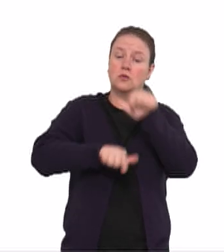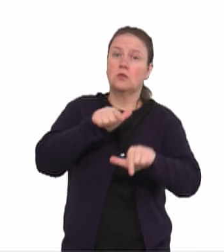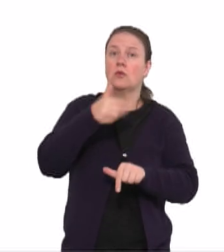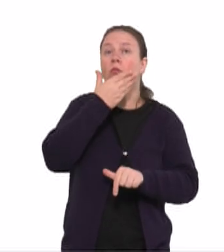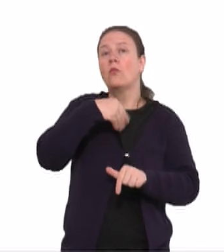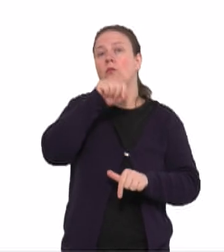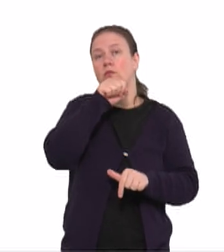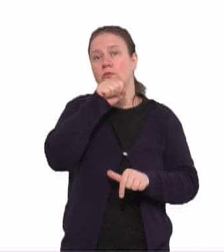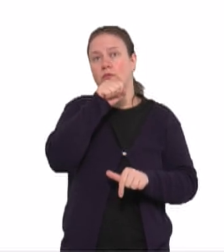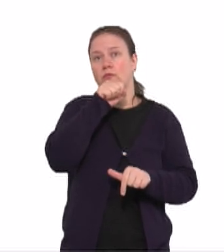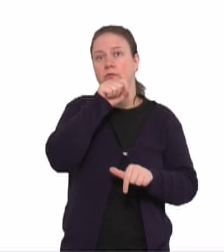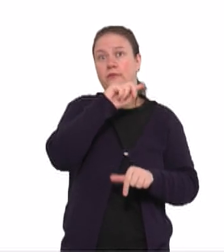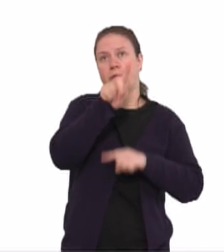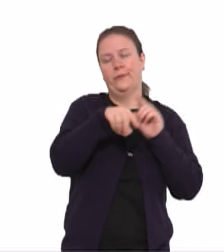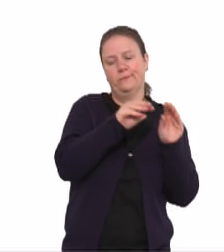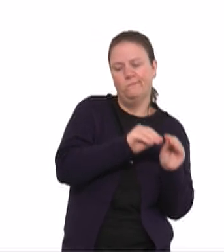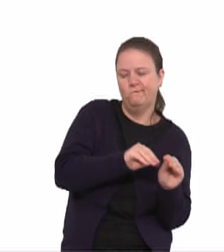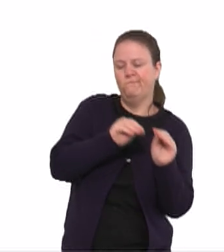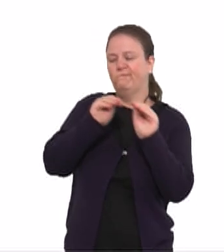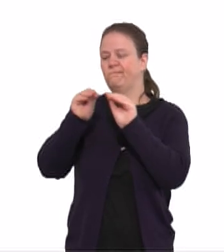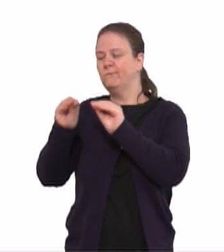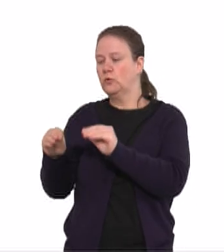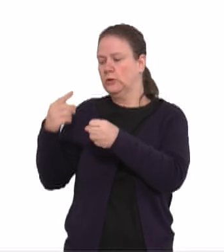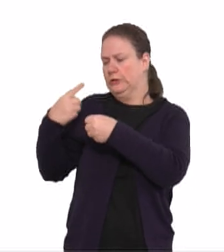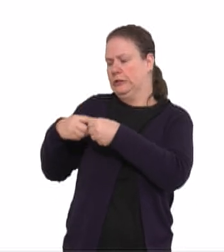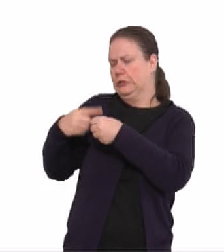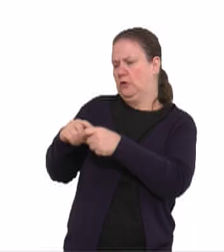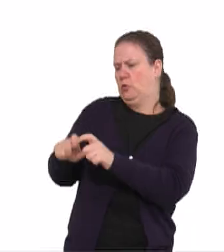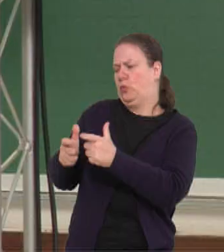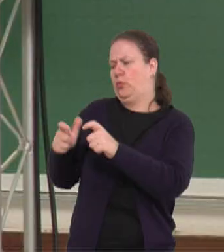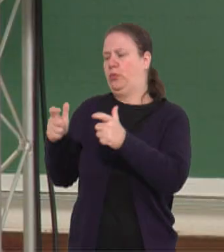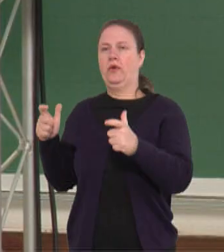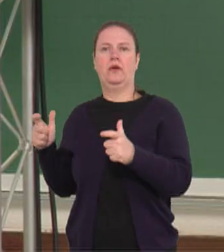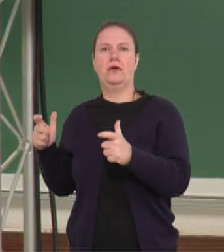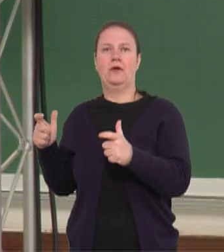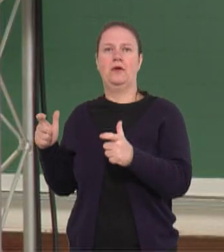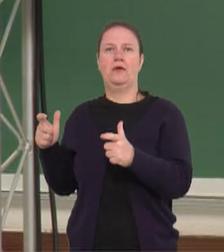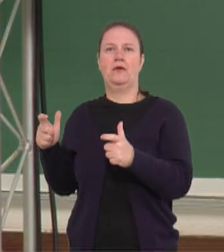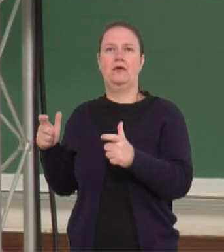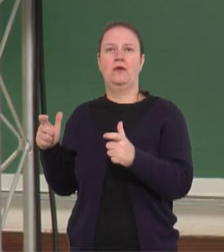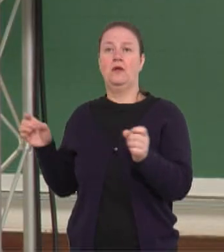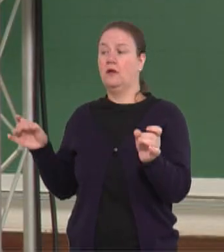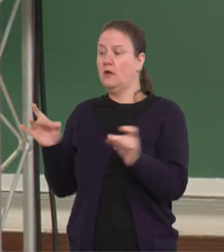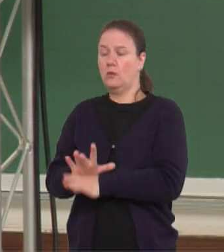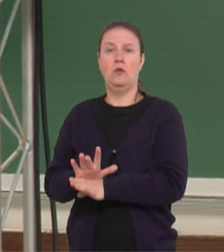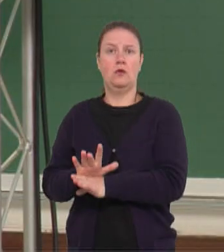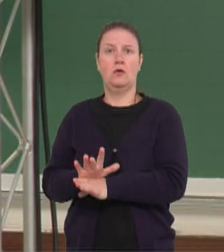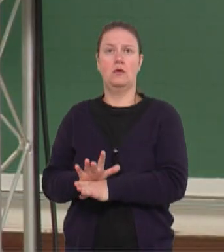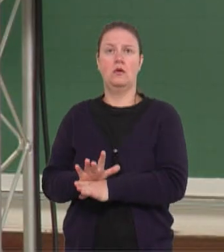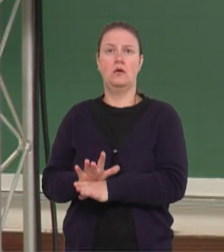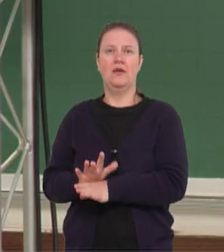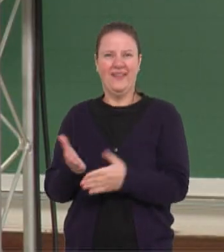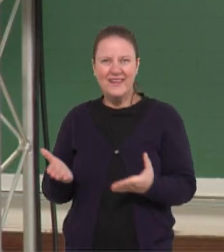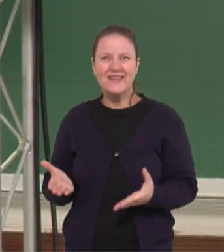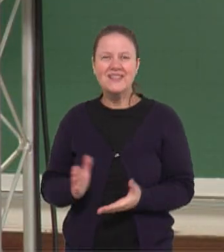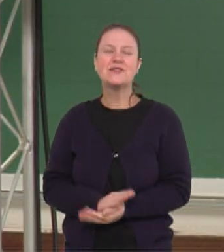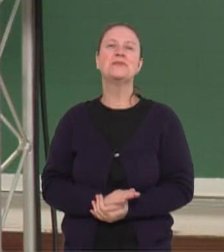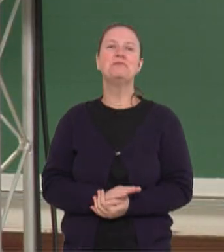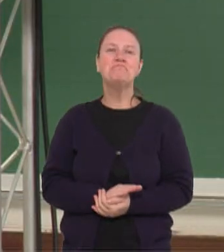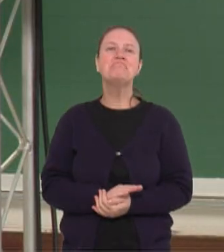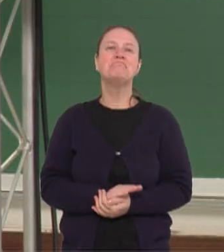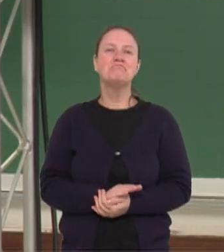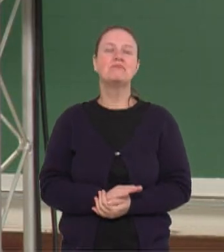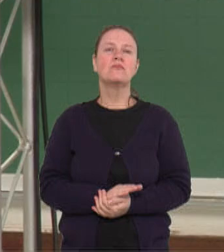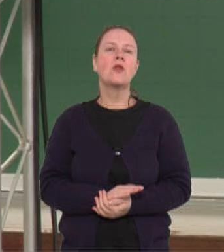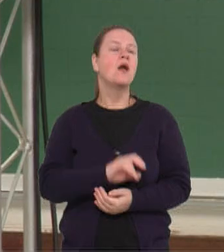cidade grande, local de trabalho do pai, nova escola. Acabou. Acabou. É isso que foi feito. Vamos ver como se